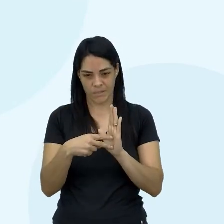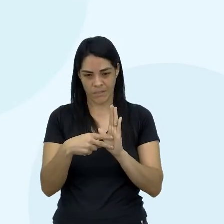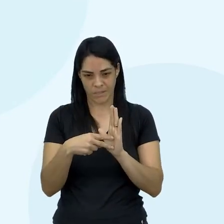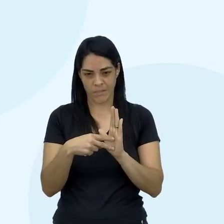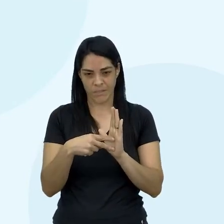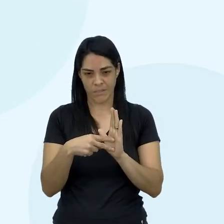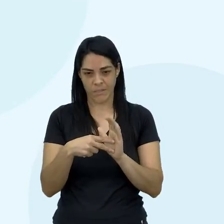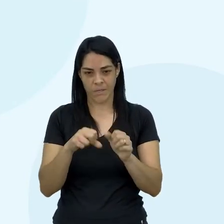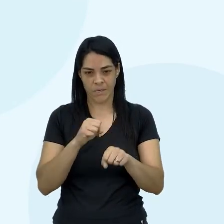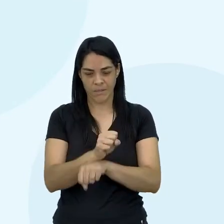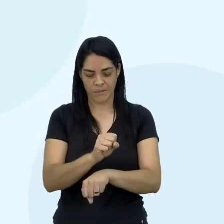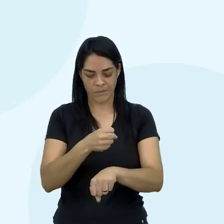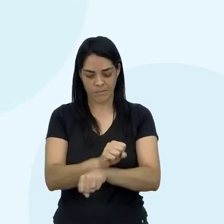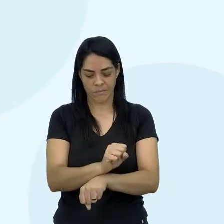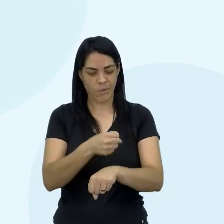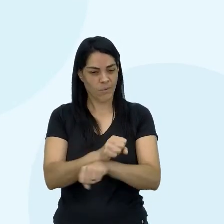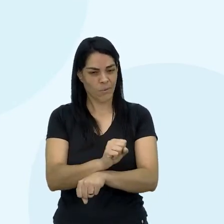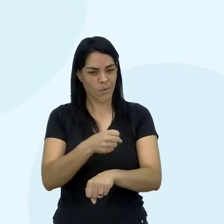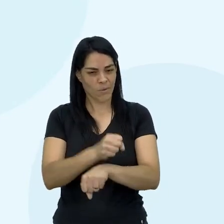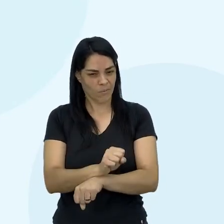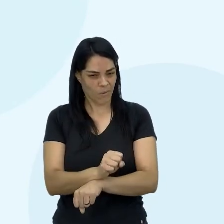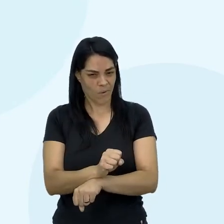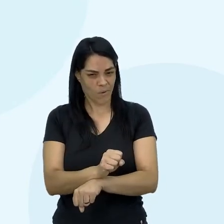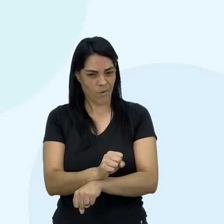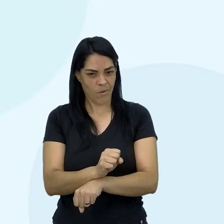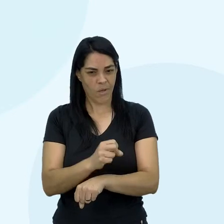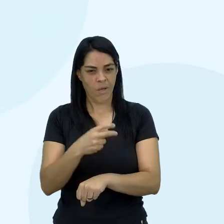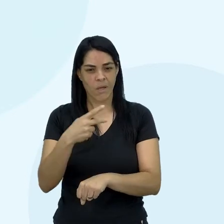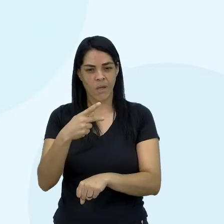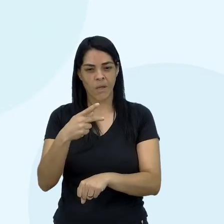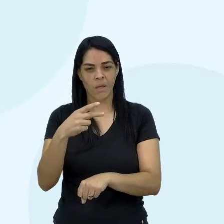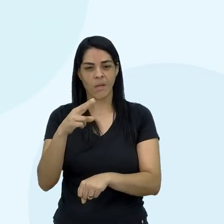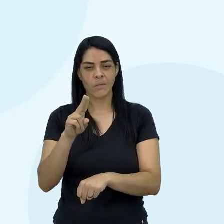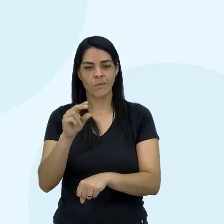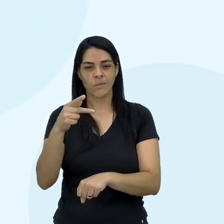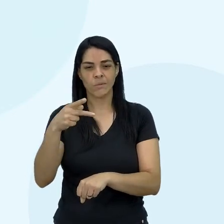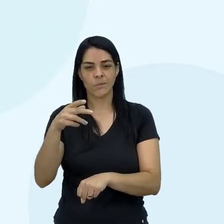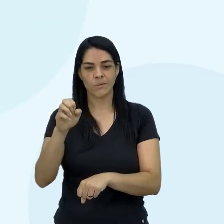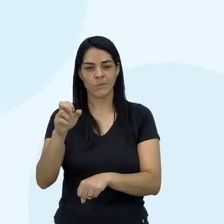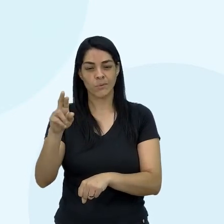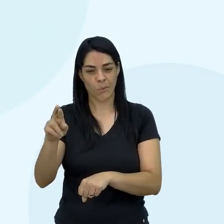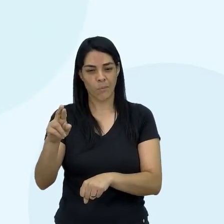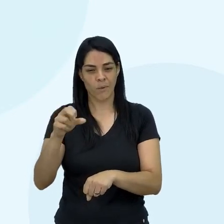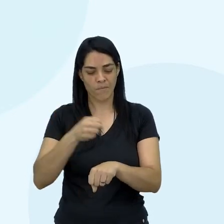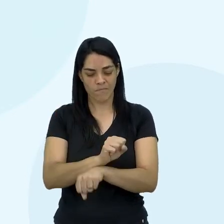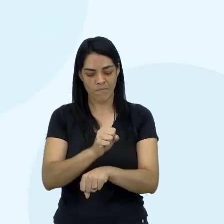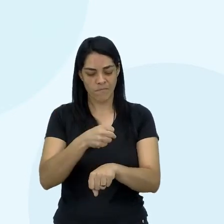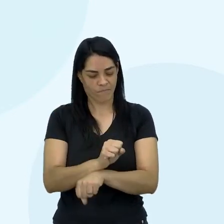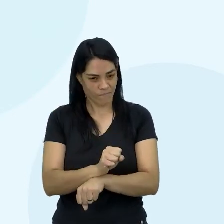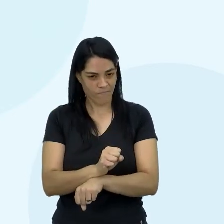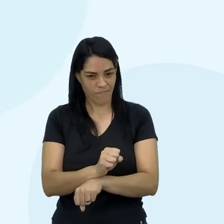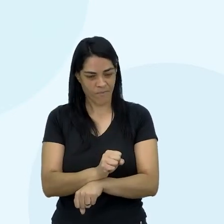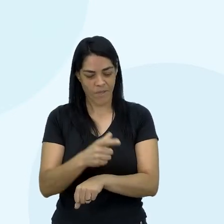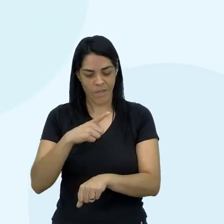o trabalho. Eu não estou dizendo que eu exploro o trabalho. Nós temos aí N exemplos de